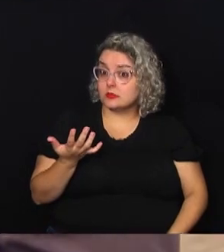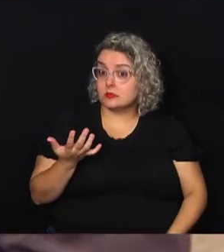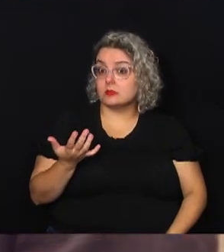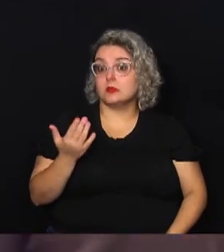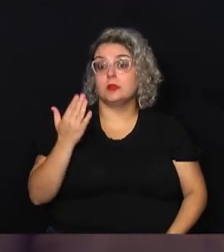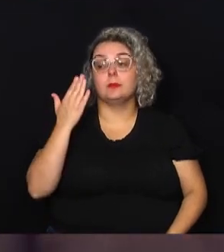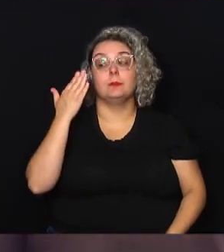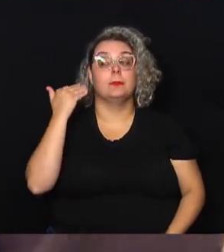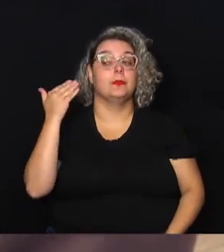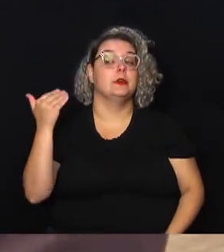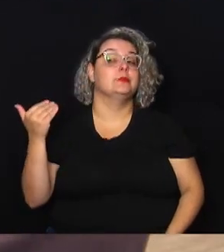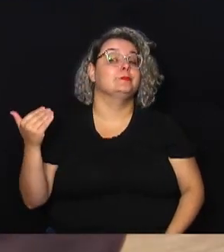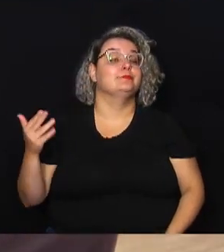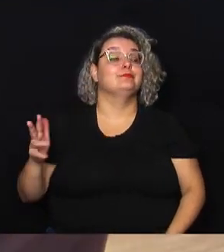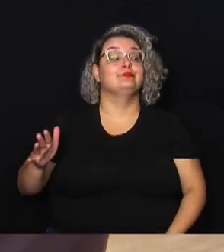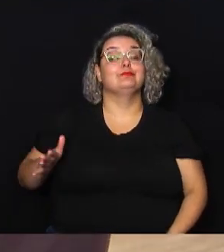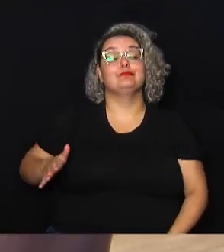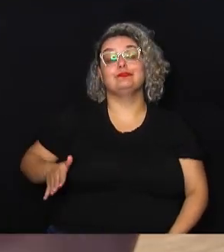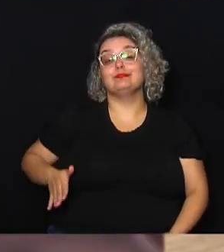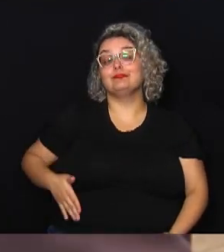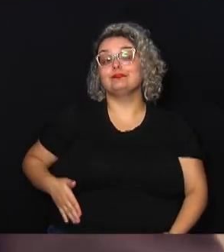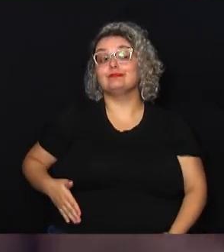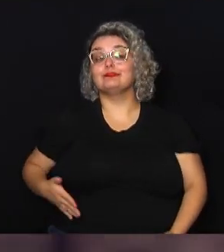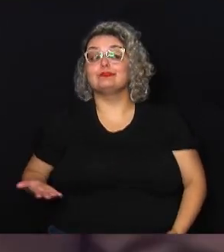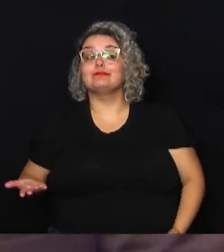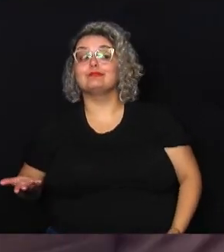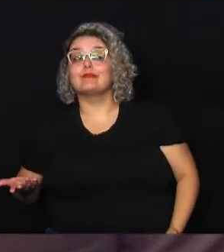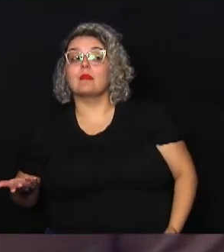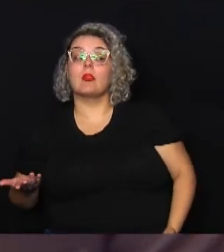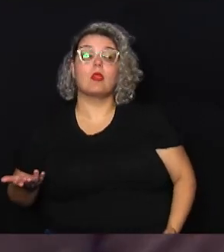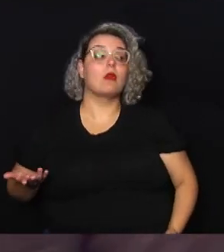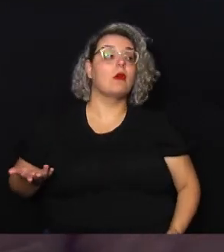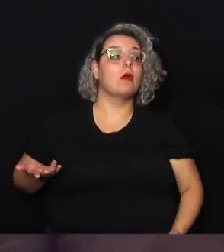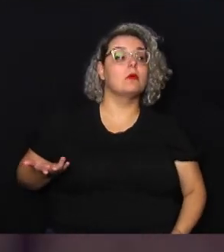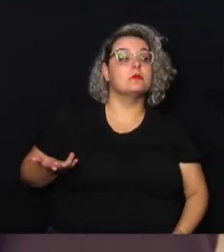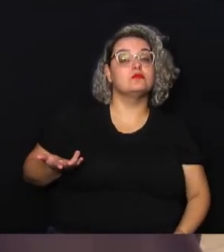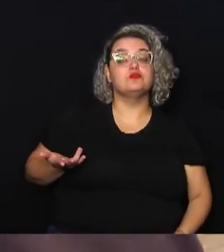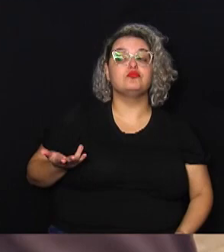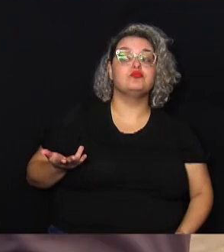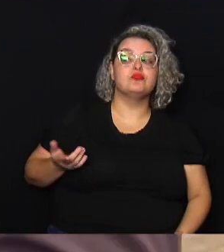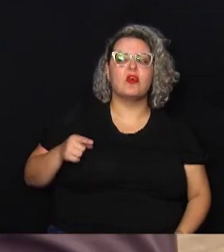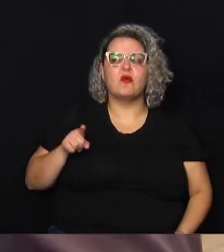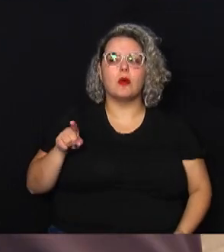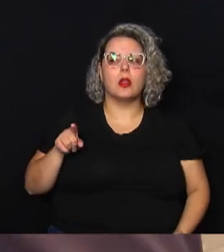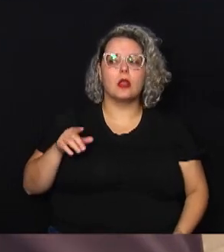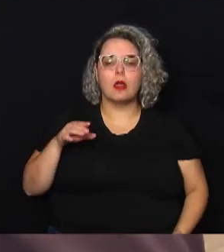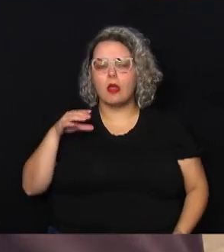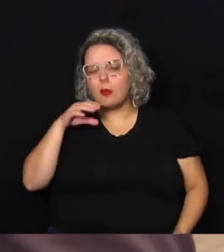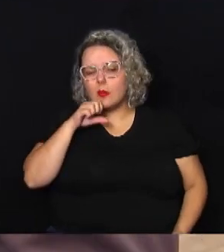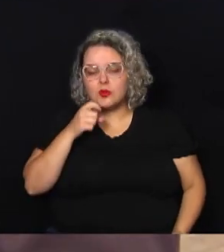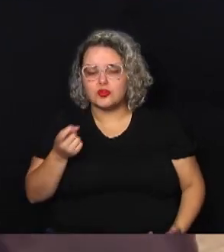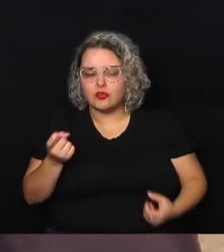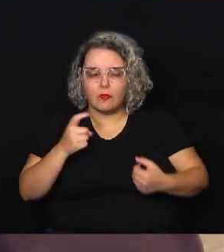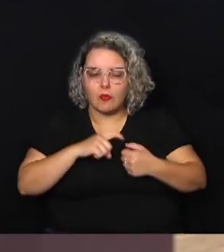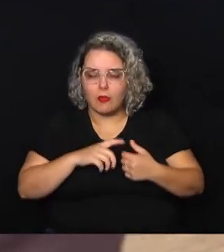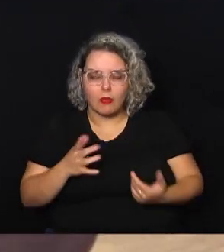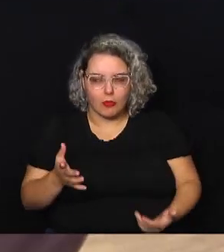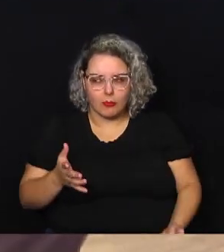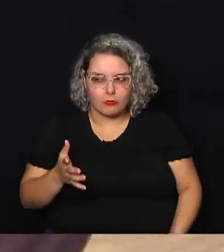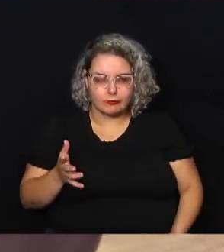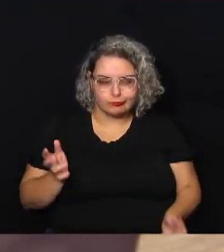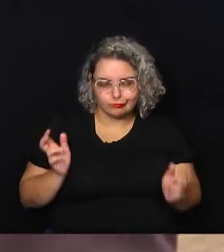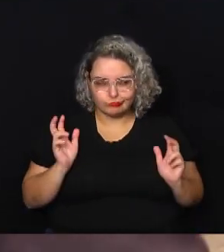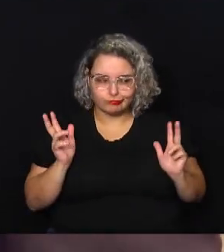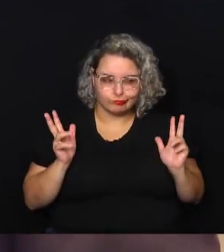famosos Espertalhões que param Aquele é só cinco minutinhos era ali eu vou ali rapidinho e já volto E aí quando realmente quem precisa